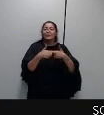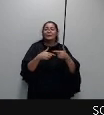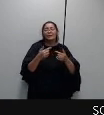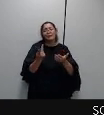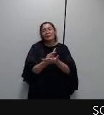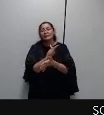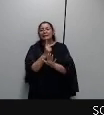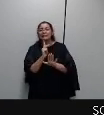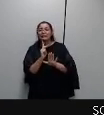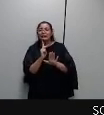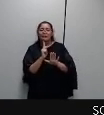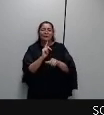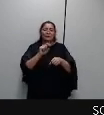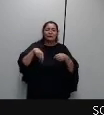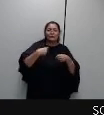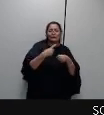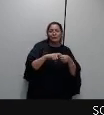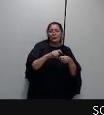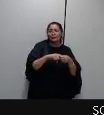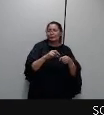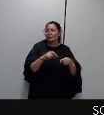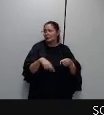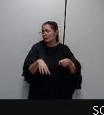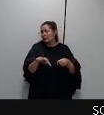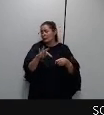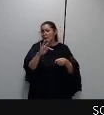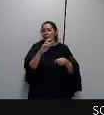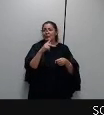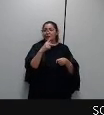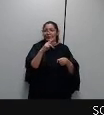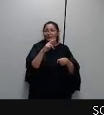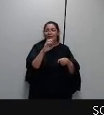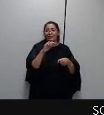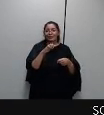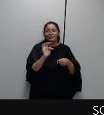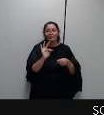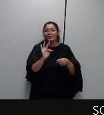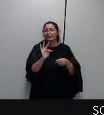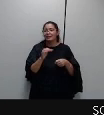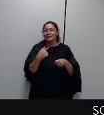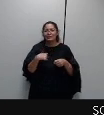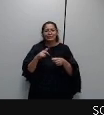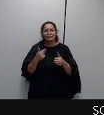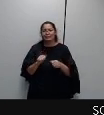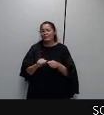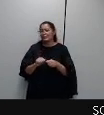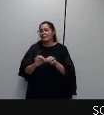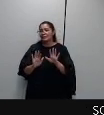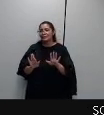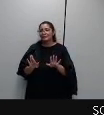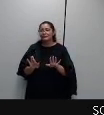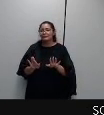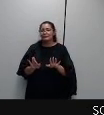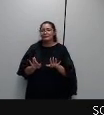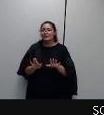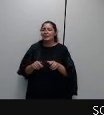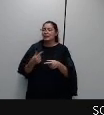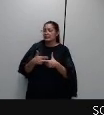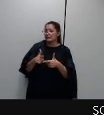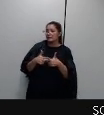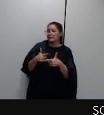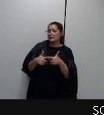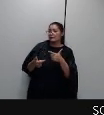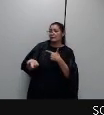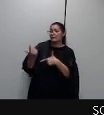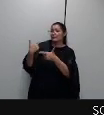voltou lá para o TRF da 5ª para exercer o juízo de conformidade e eles não fizeram é esse que foi o problema voltou a